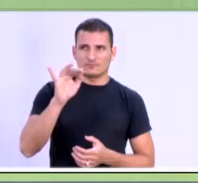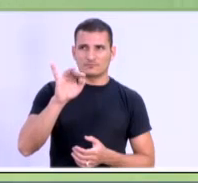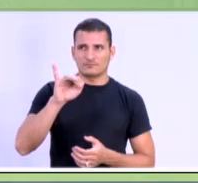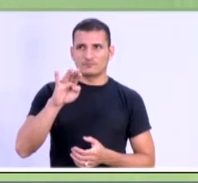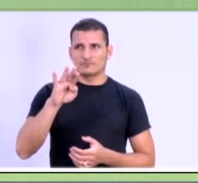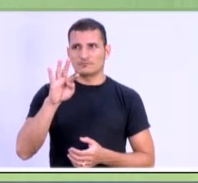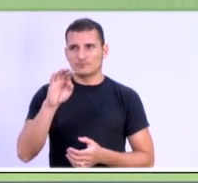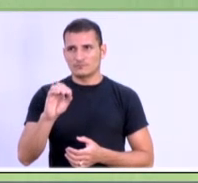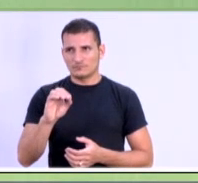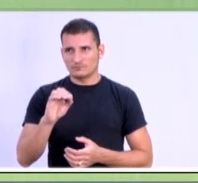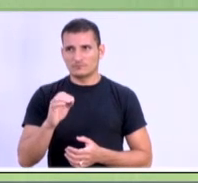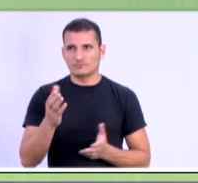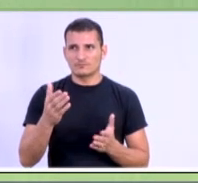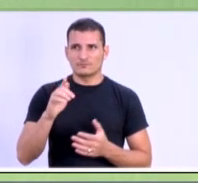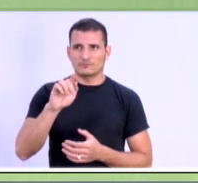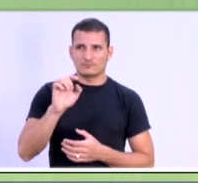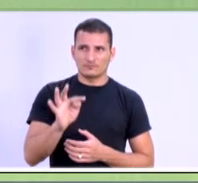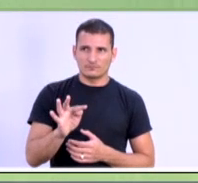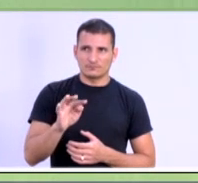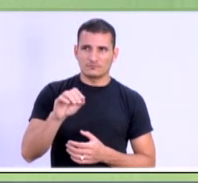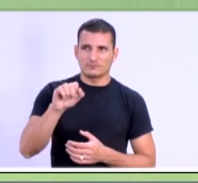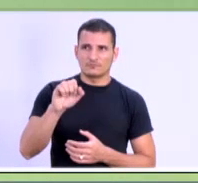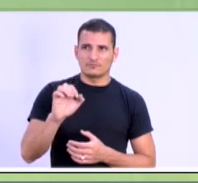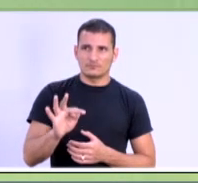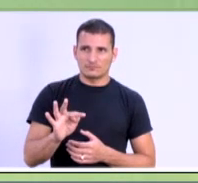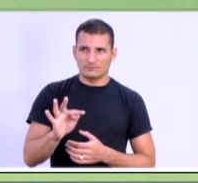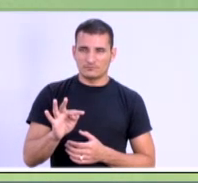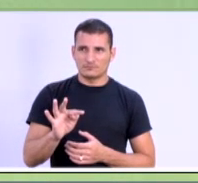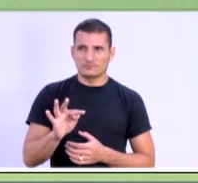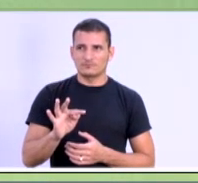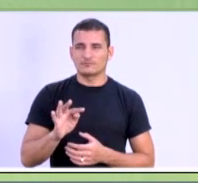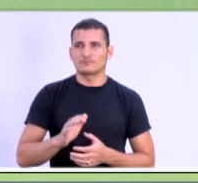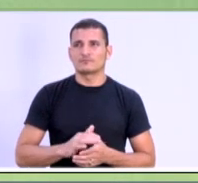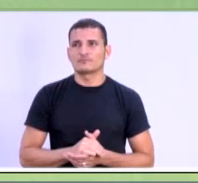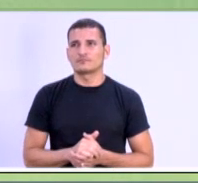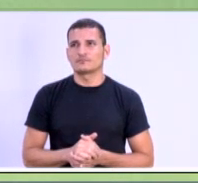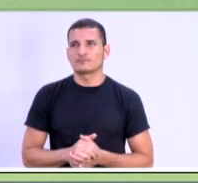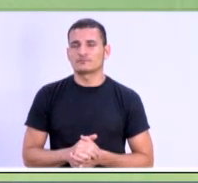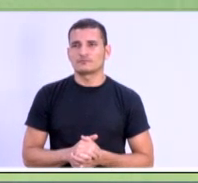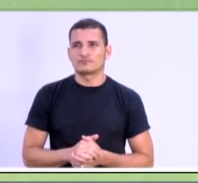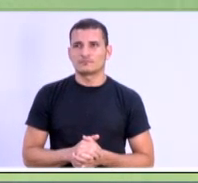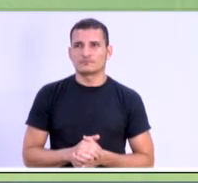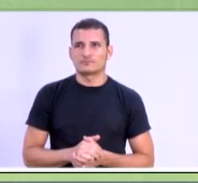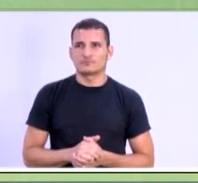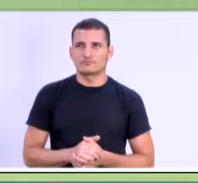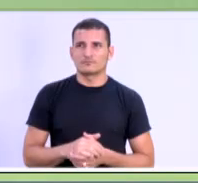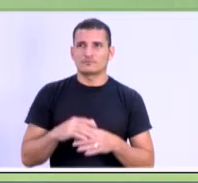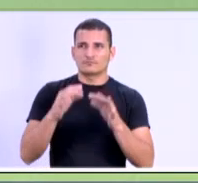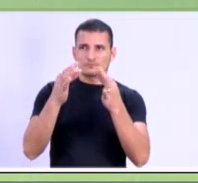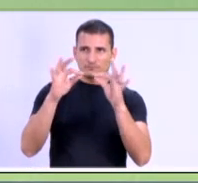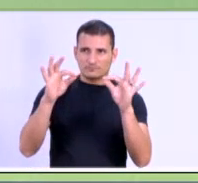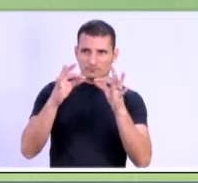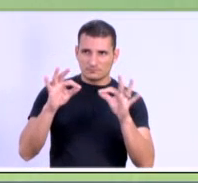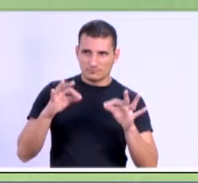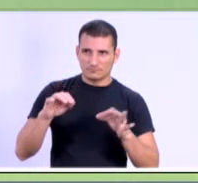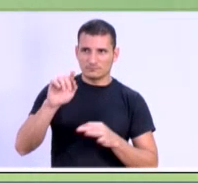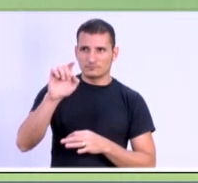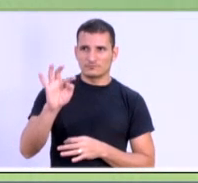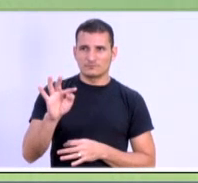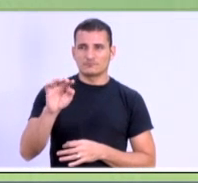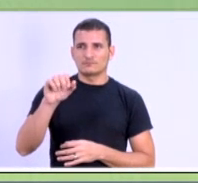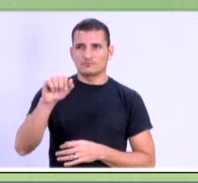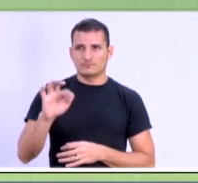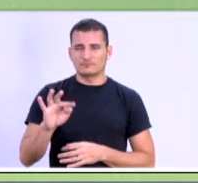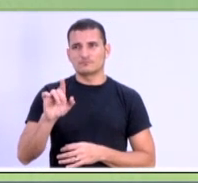Agora eu fiz um get e um set para o meu atributo ID. E a estrutura do get e set, vocês já sabem, é a